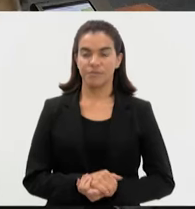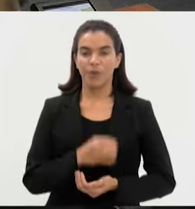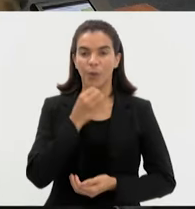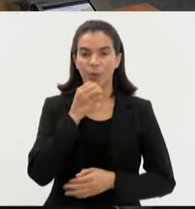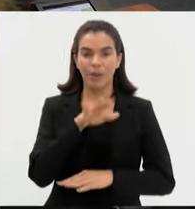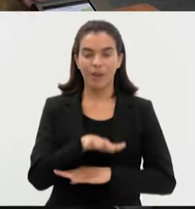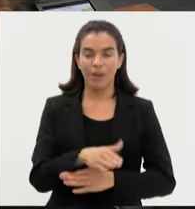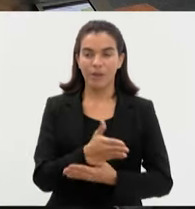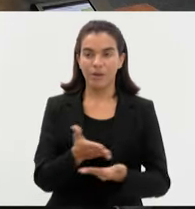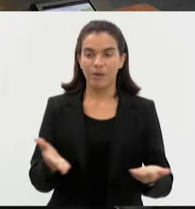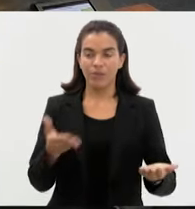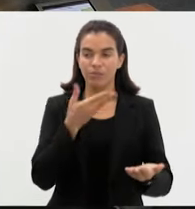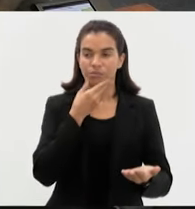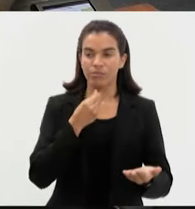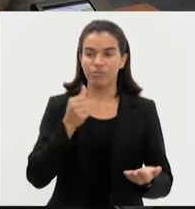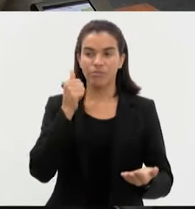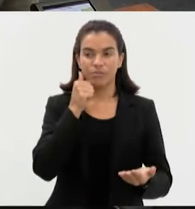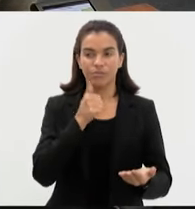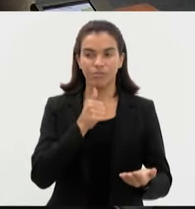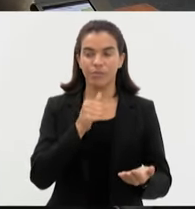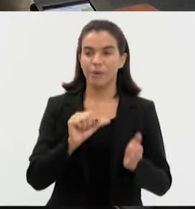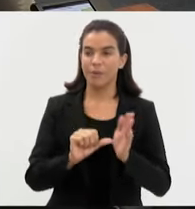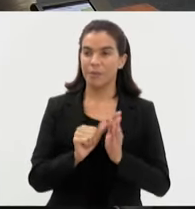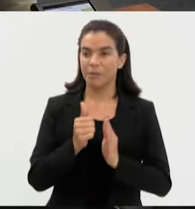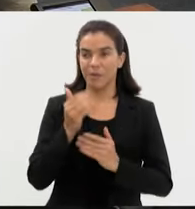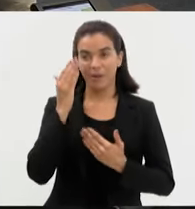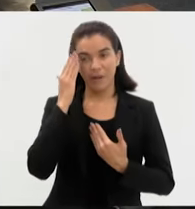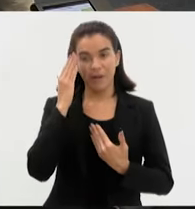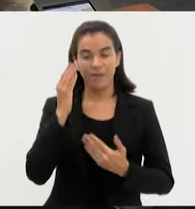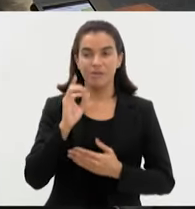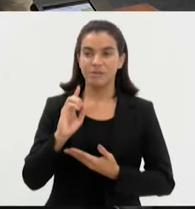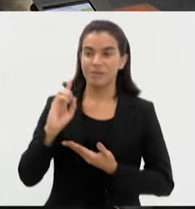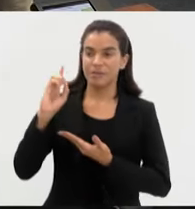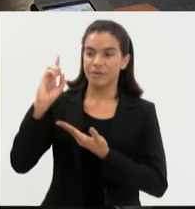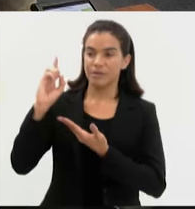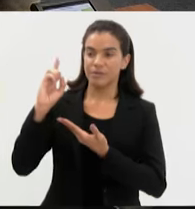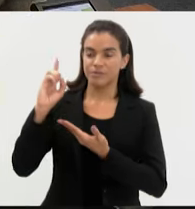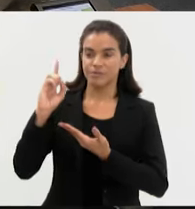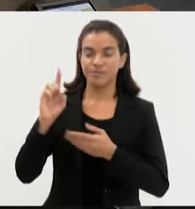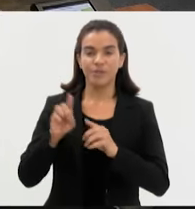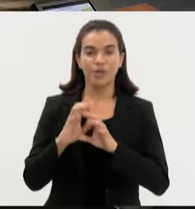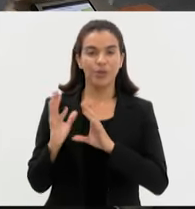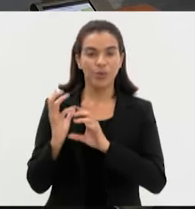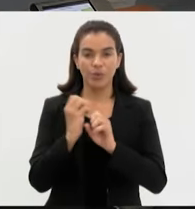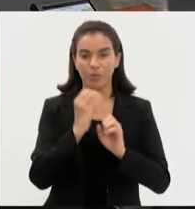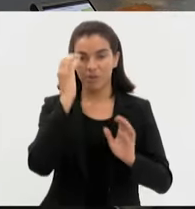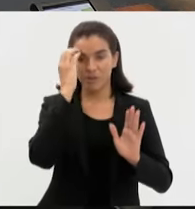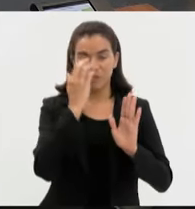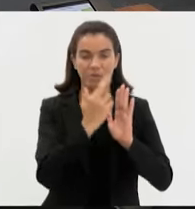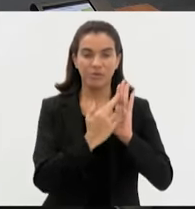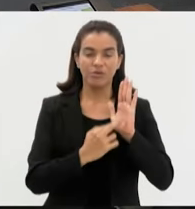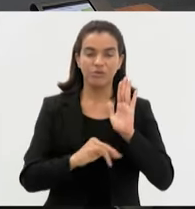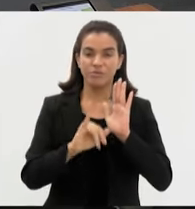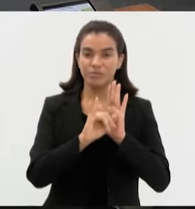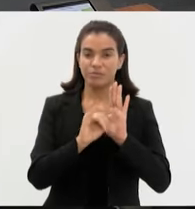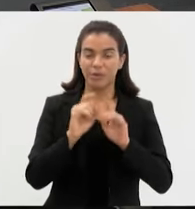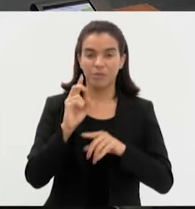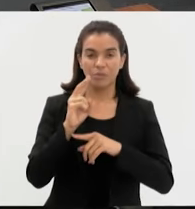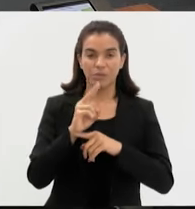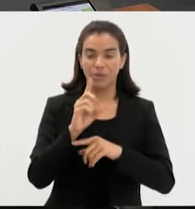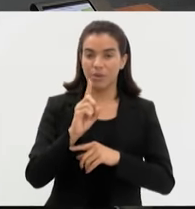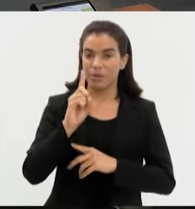Boa tarde a todos e todas eu quero primeiramente agradecer a Deus e havendo número legal sobre a proteção de Deus